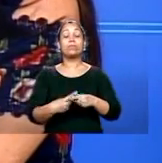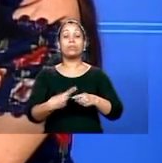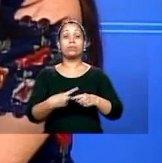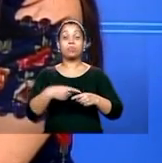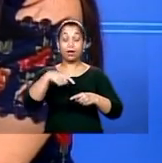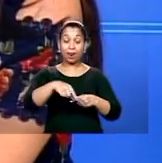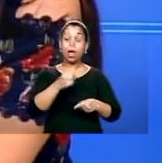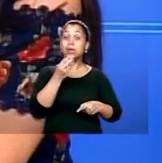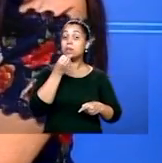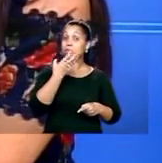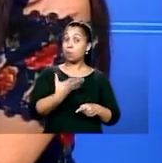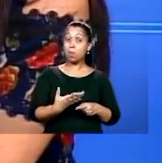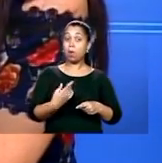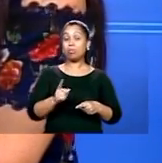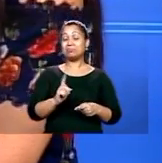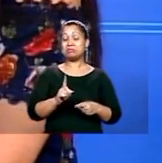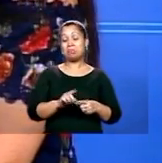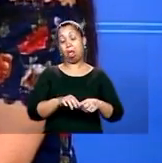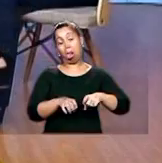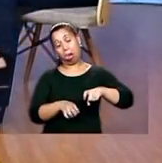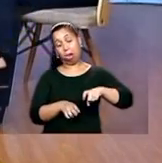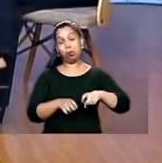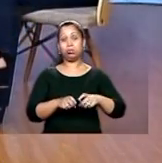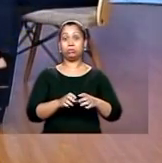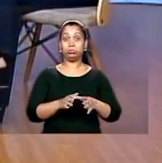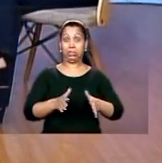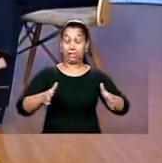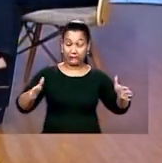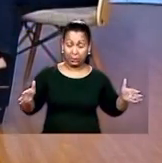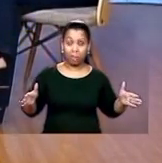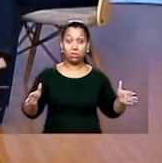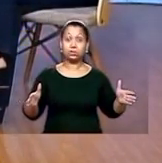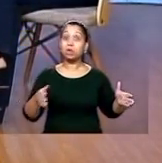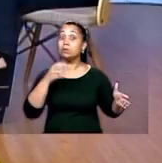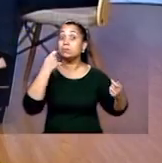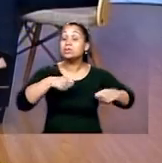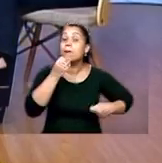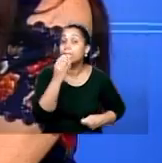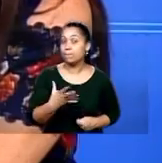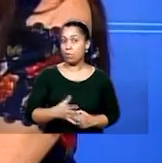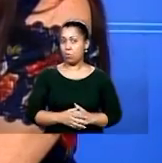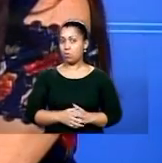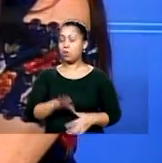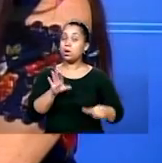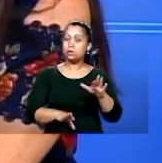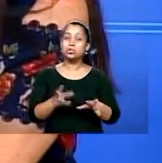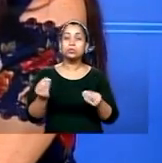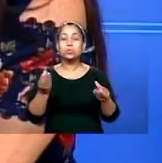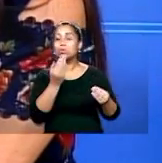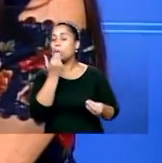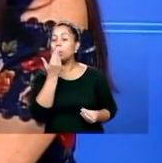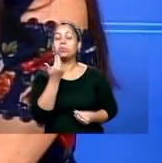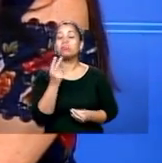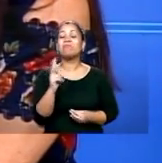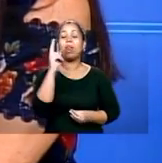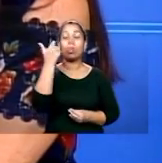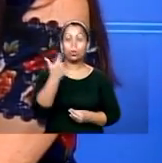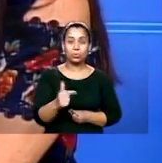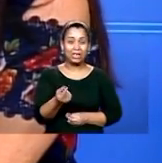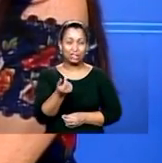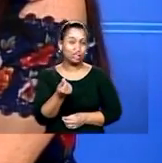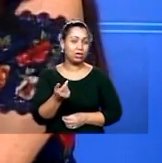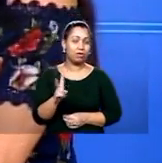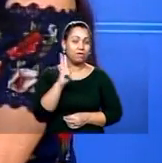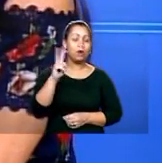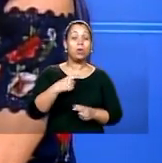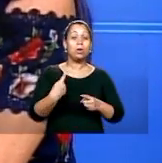que estar bom, não importa se ele é torto, se ele é grande, né? Então, às vezes, muitos alimentos que não têm mais valor comercial por